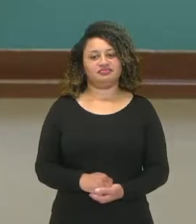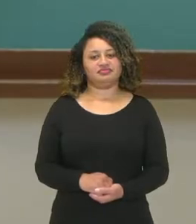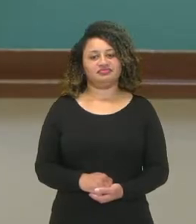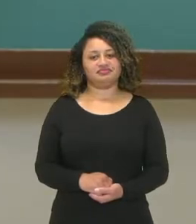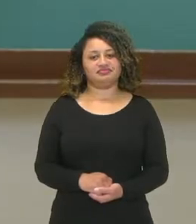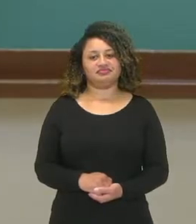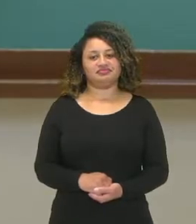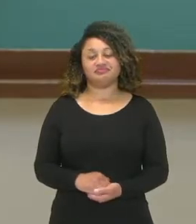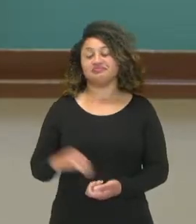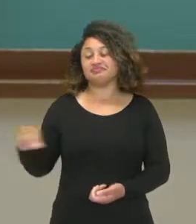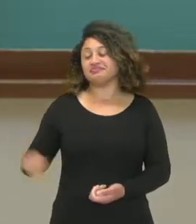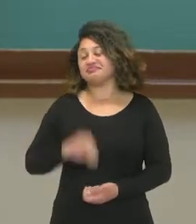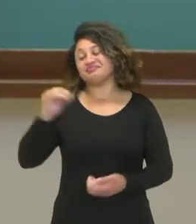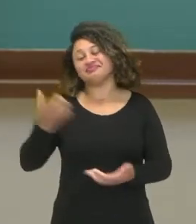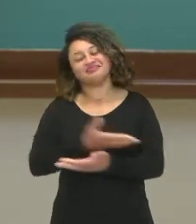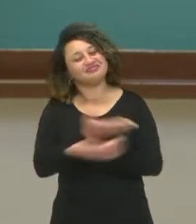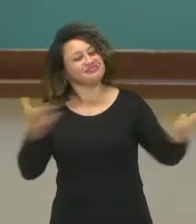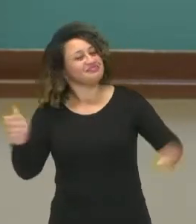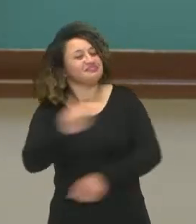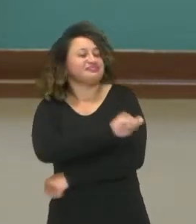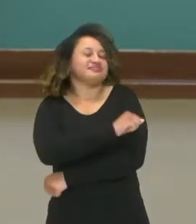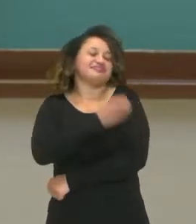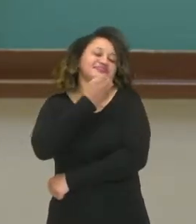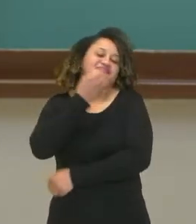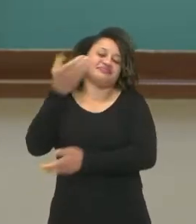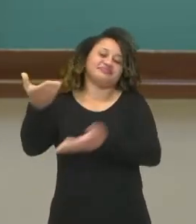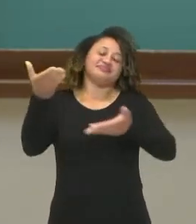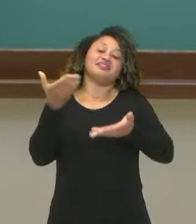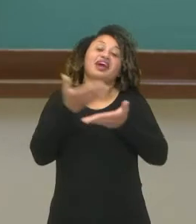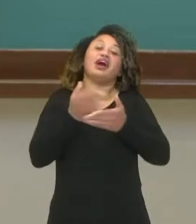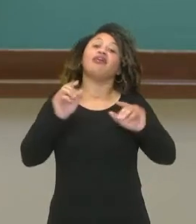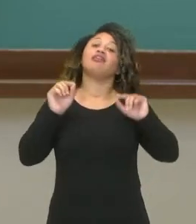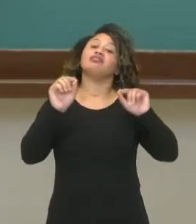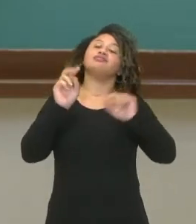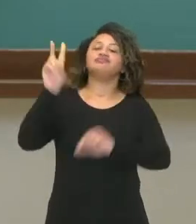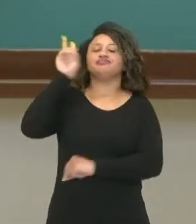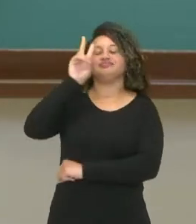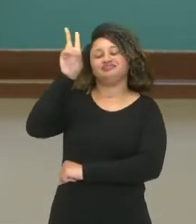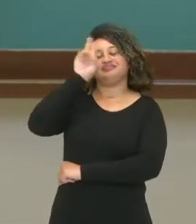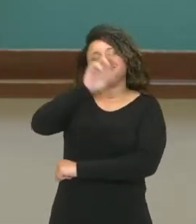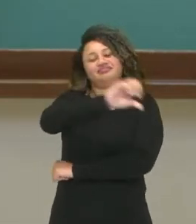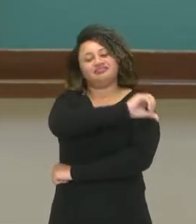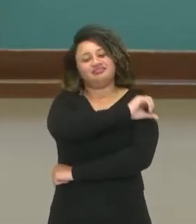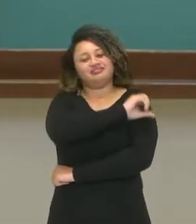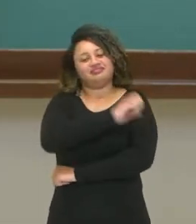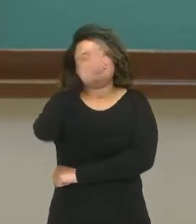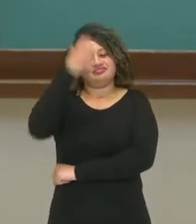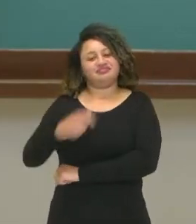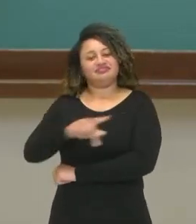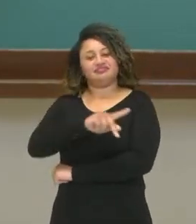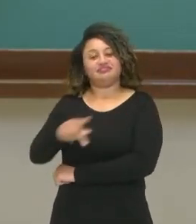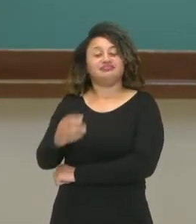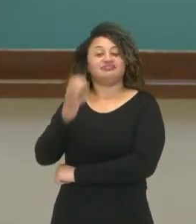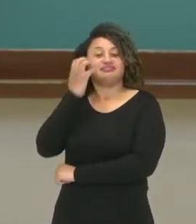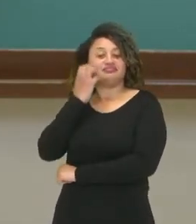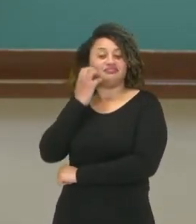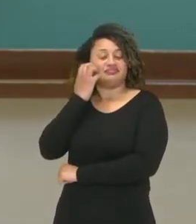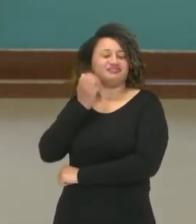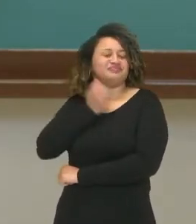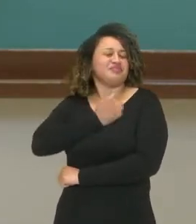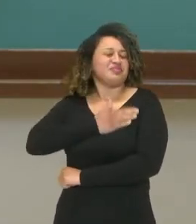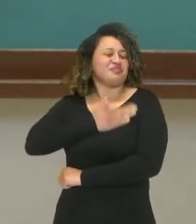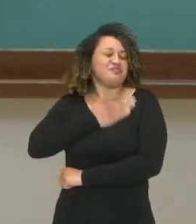Olá, povo! Bem-vindos à nossa aula de História do nono ano. Eu sou o professor Marlon, é um